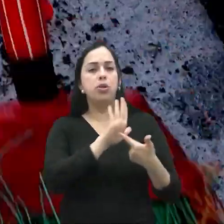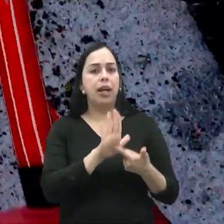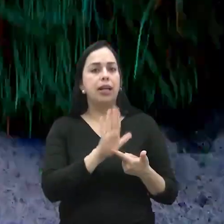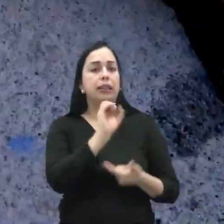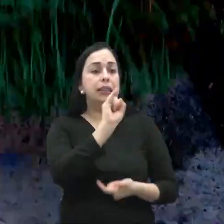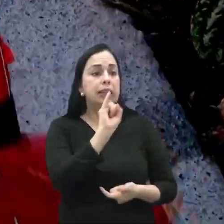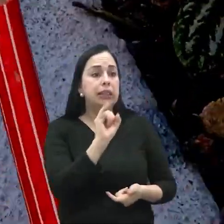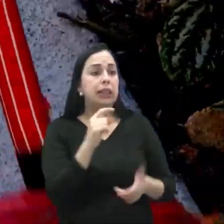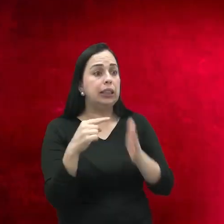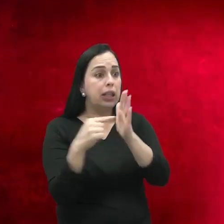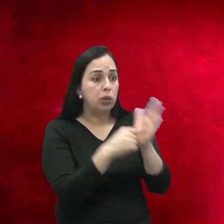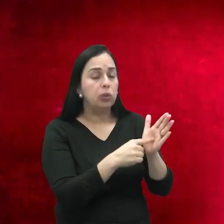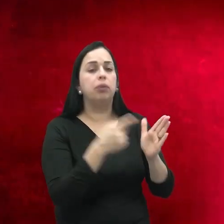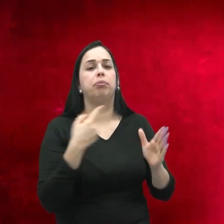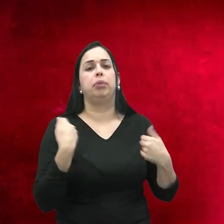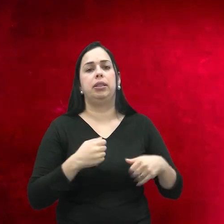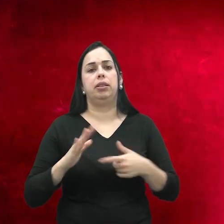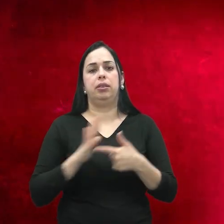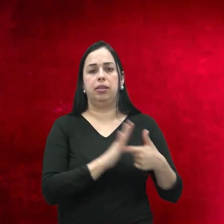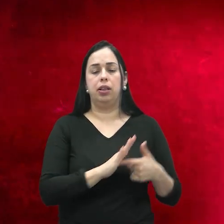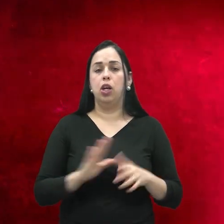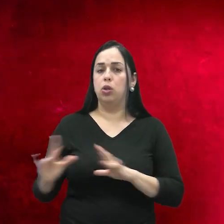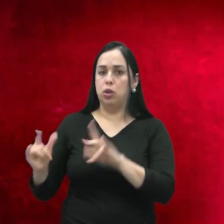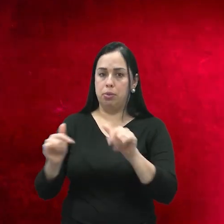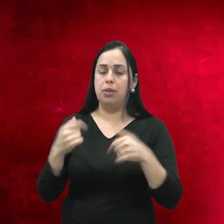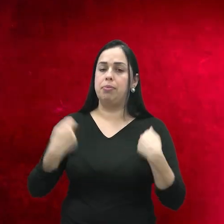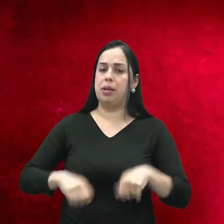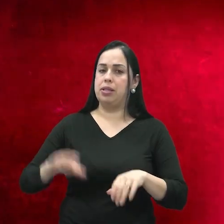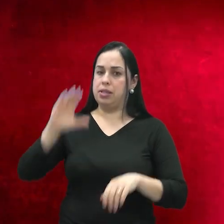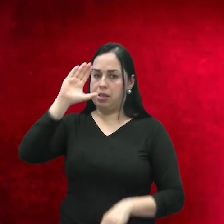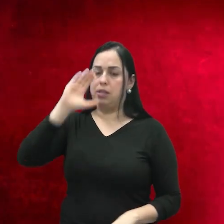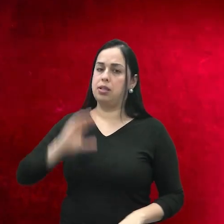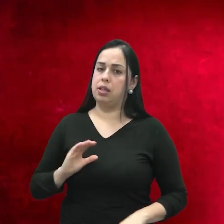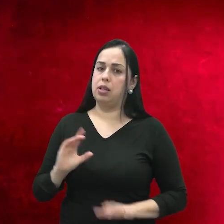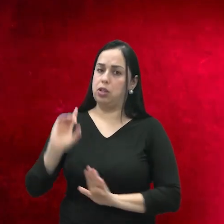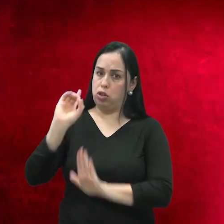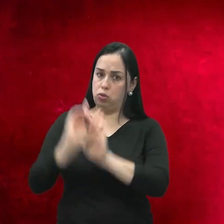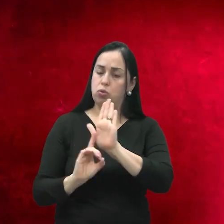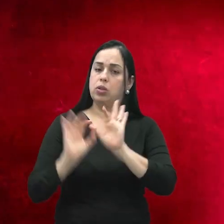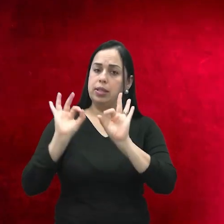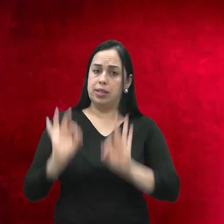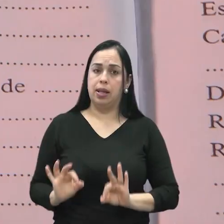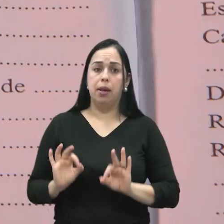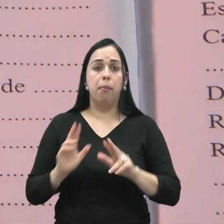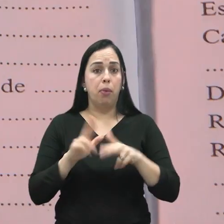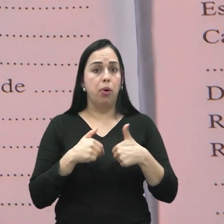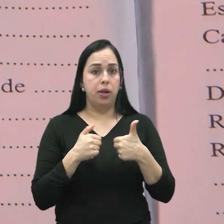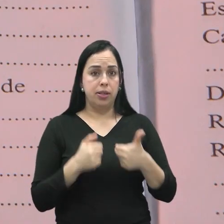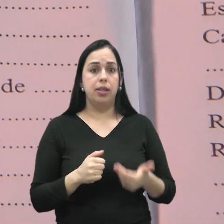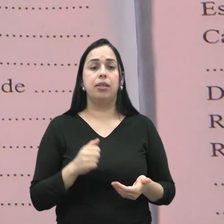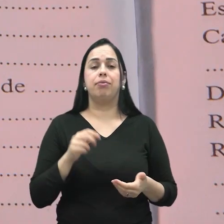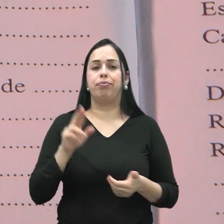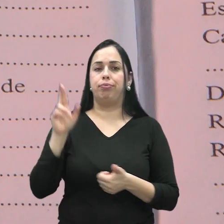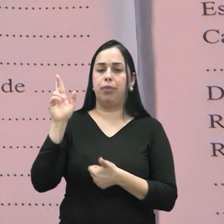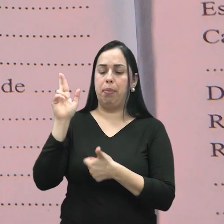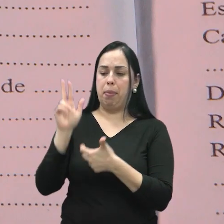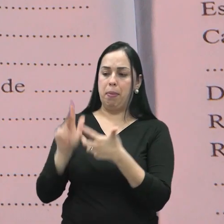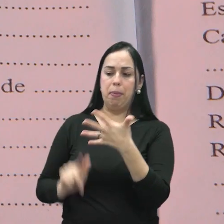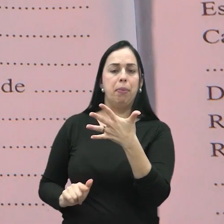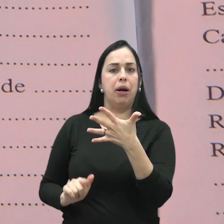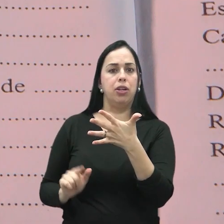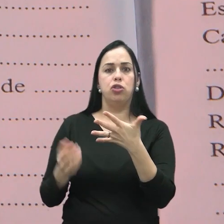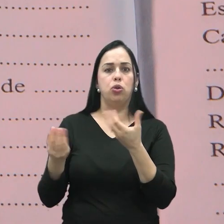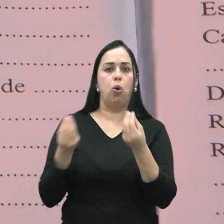aos casos ocultos. Todas as pessoas merecem cidadania e condições justas de emprego. Por isso, existem